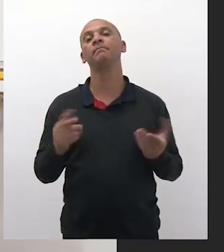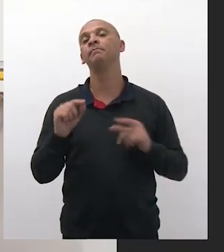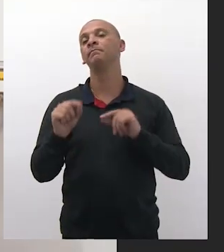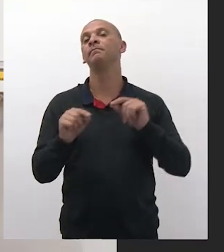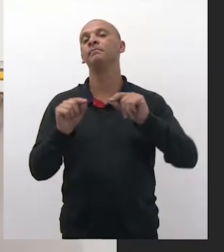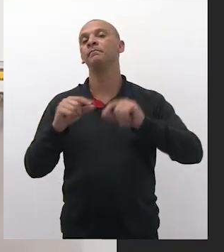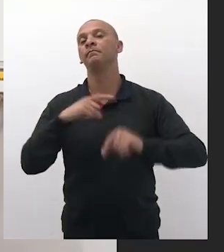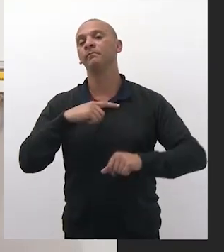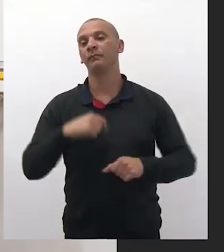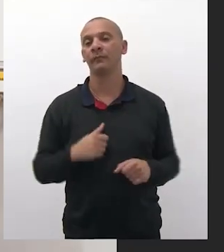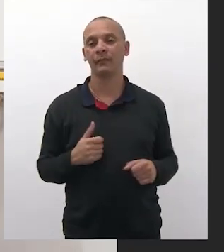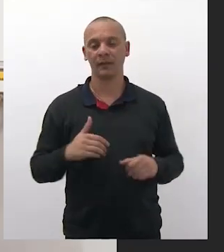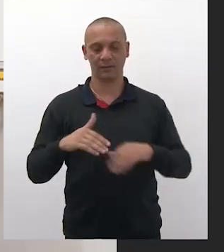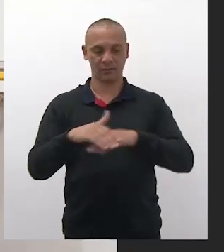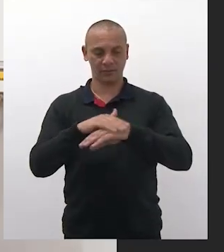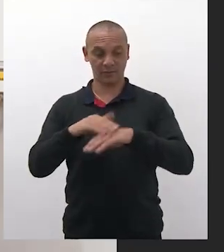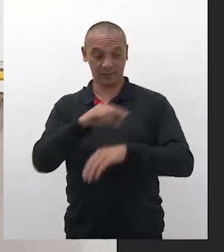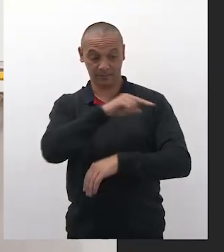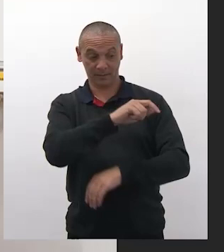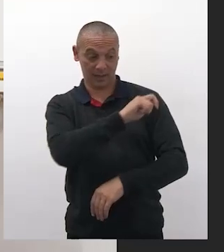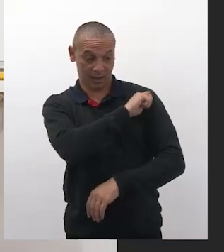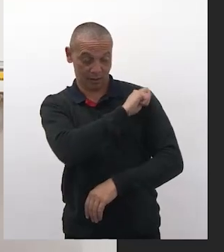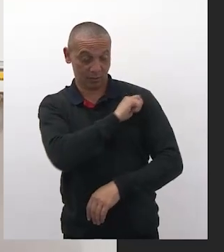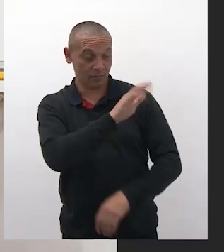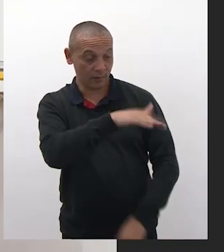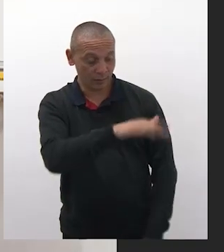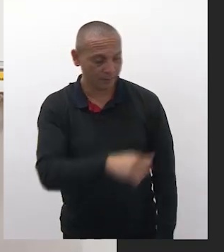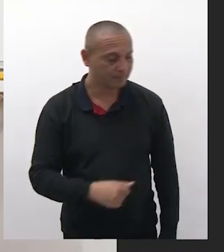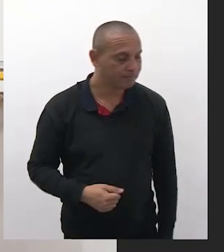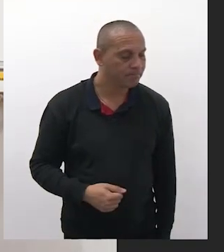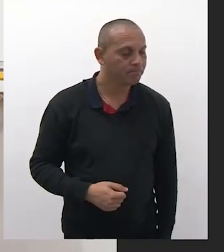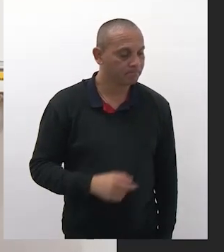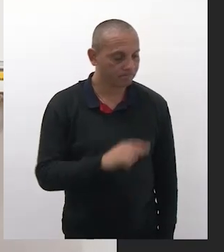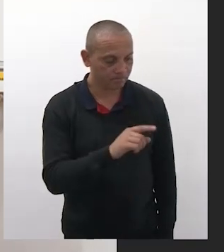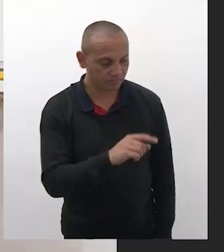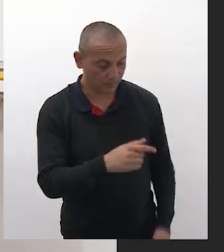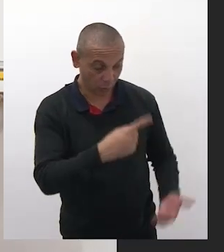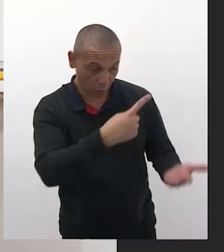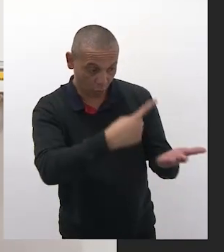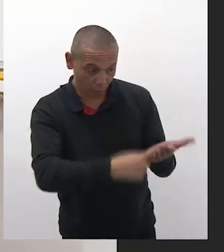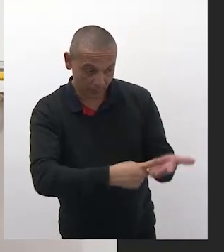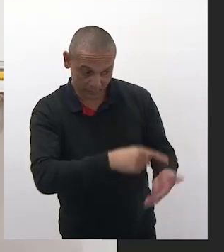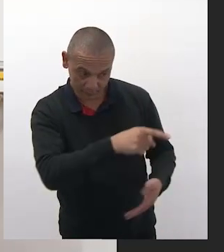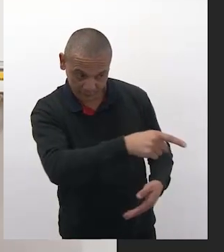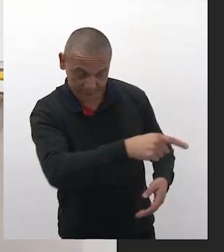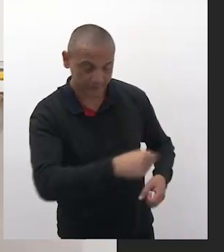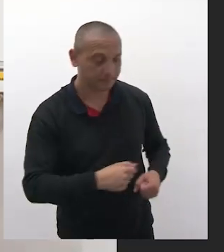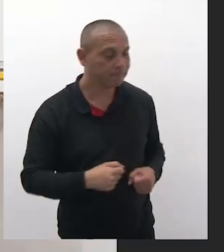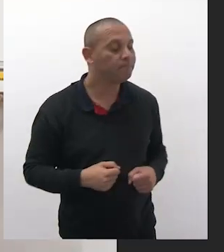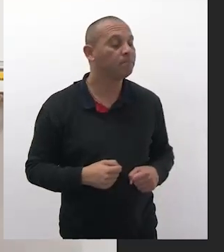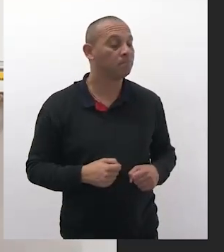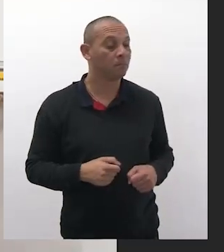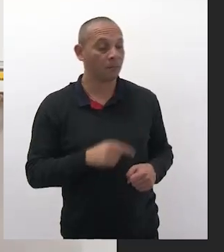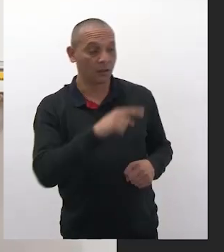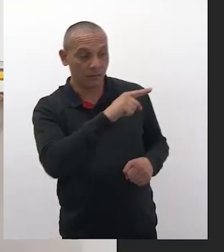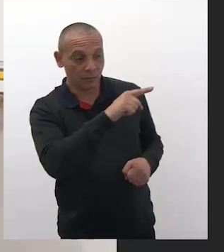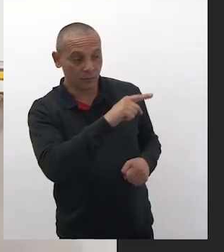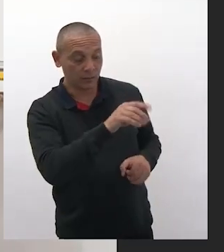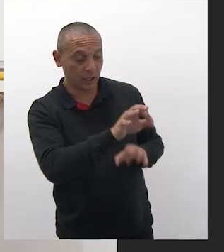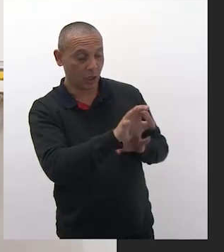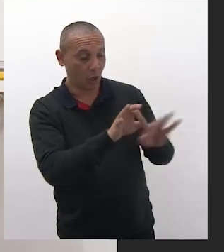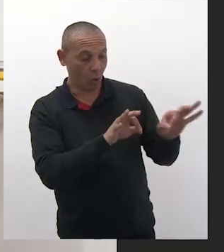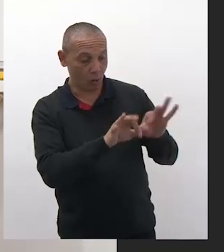E aí conversei com esse aluno, falei assim, olha, então fiz um combinado com ele. Você vai fazer para